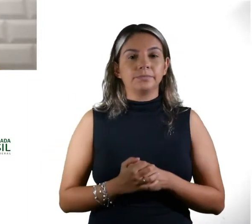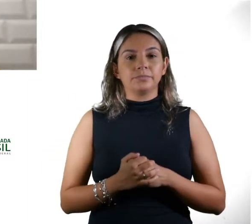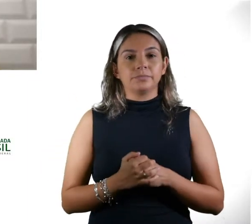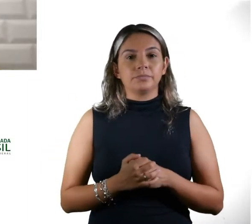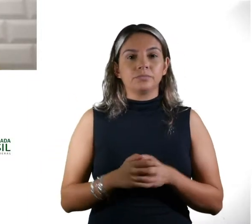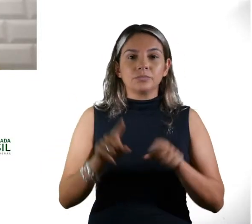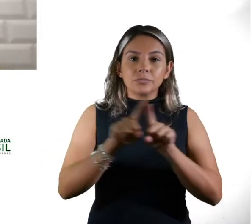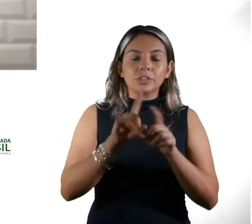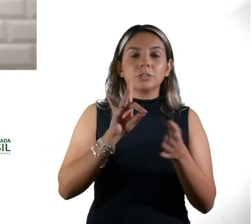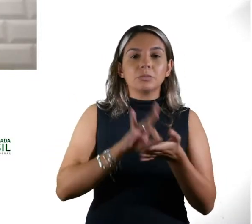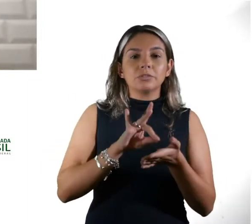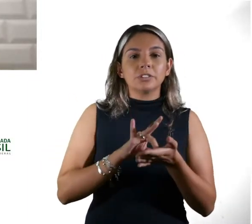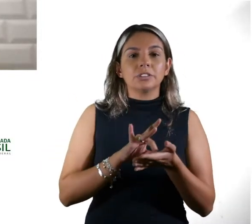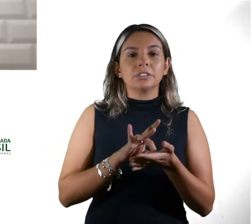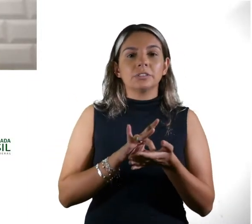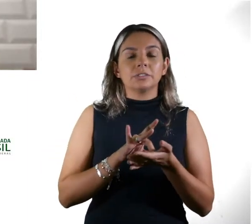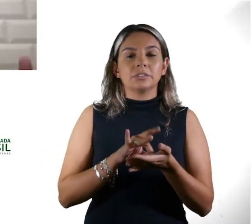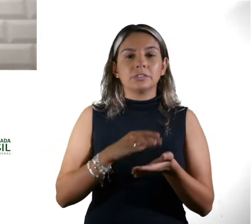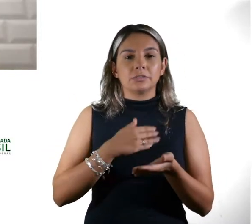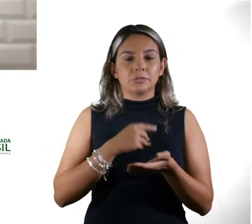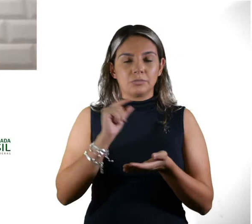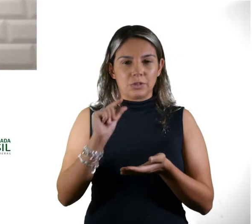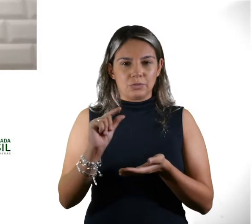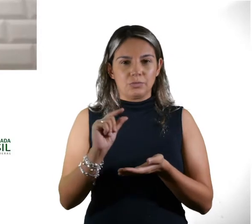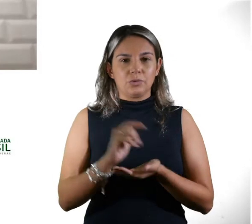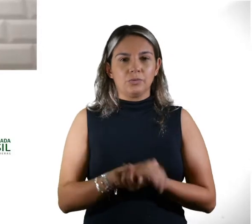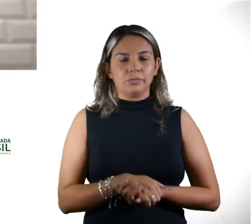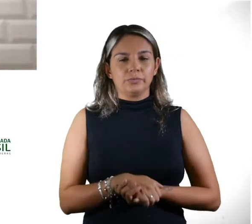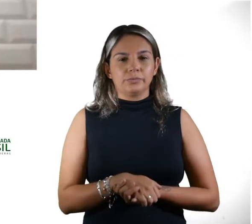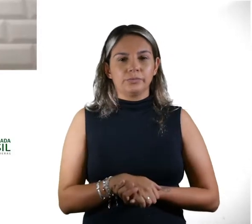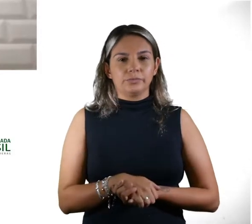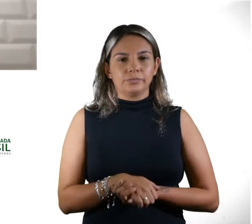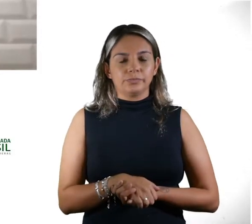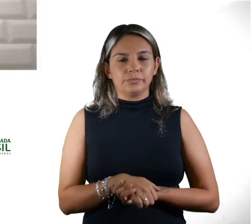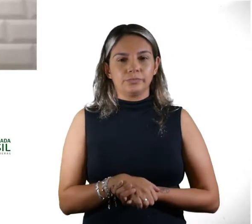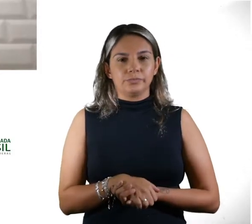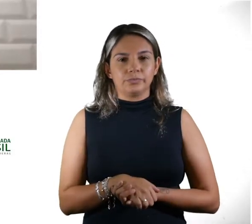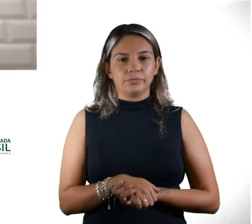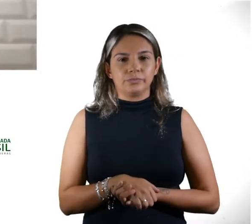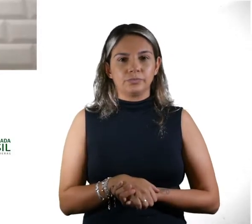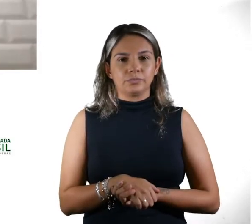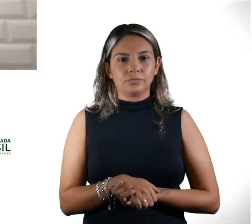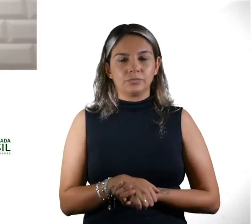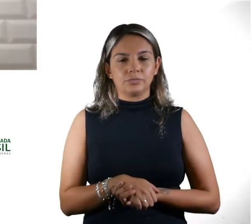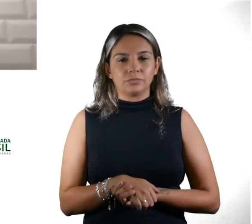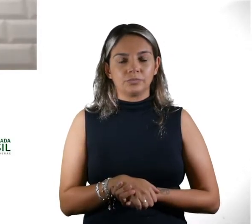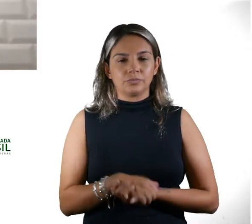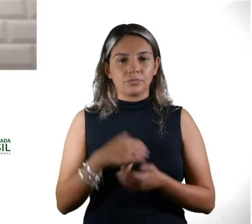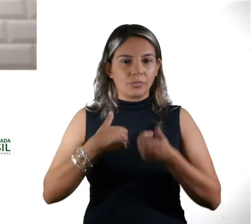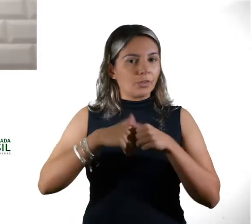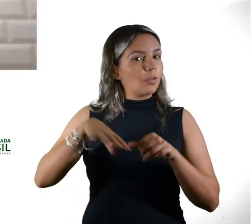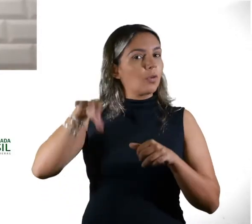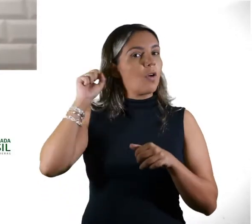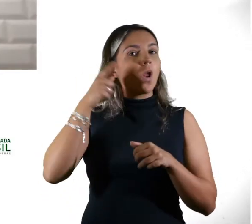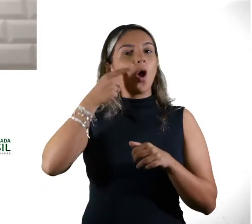E também é verdade que sim, que perdi um pouco o pé, quer dizer, não, eu estava ouvindo ontem o Walter falar, e